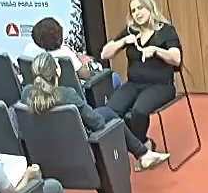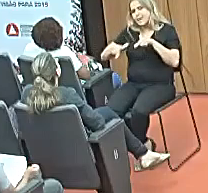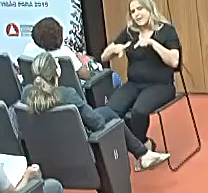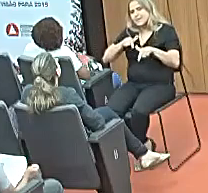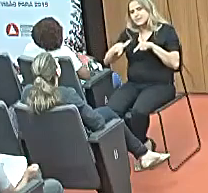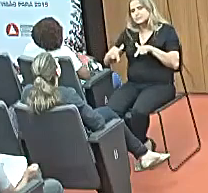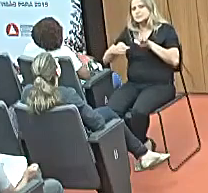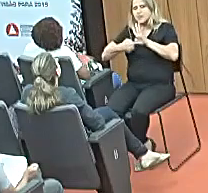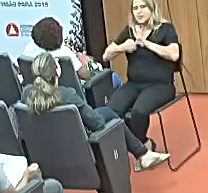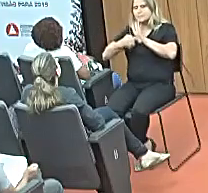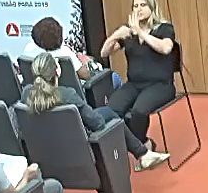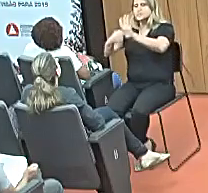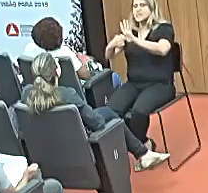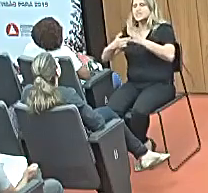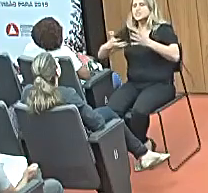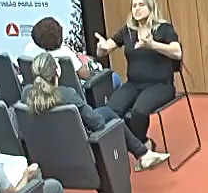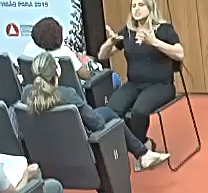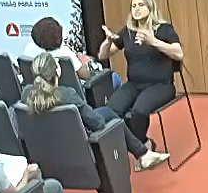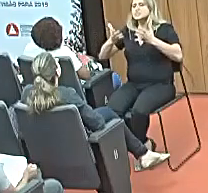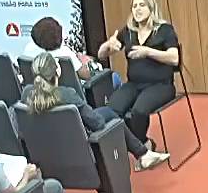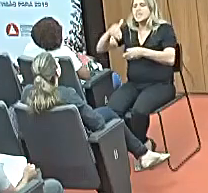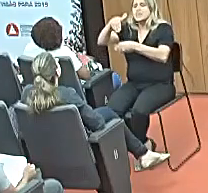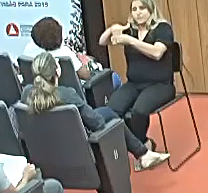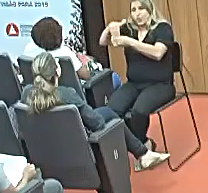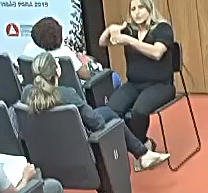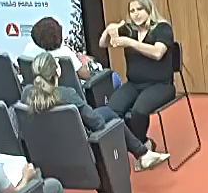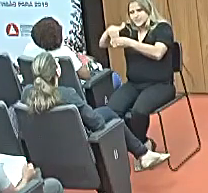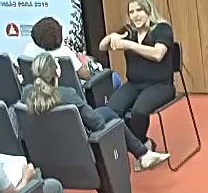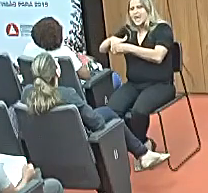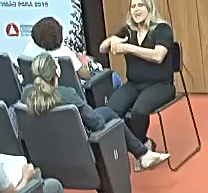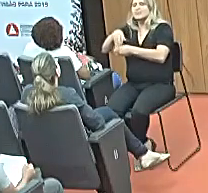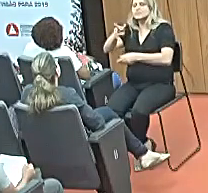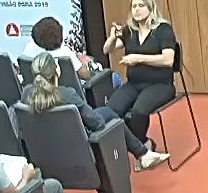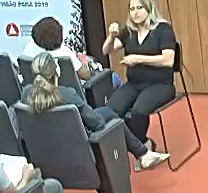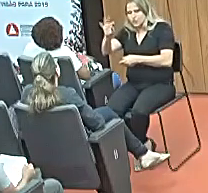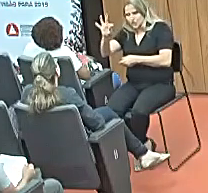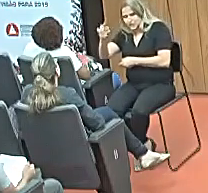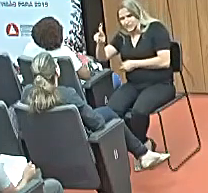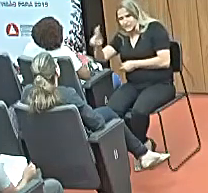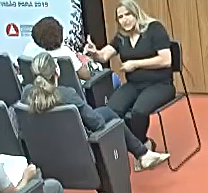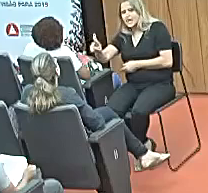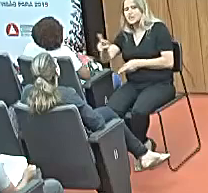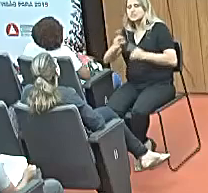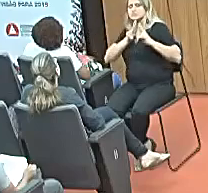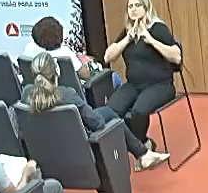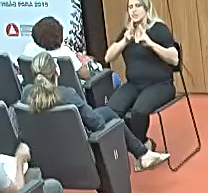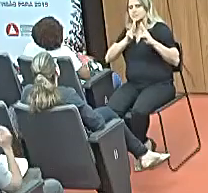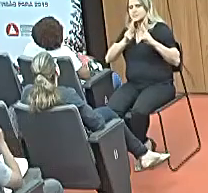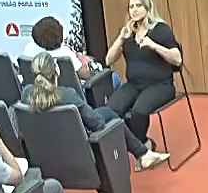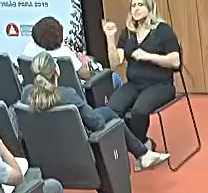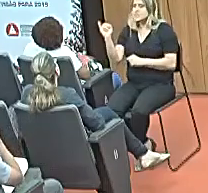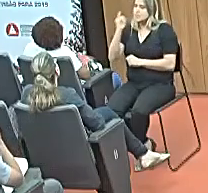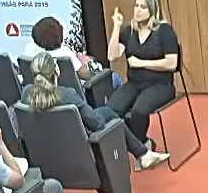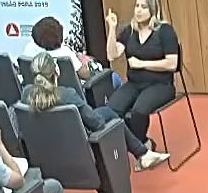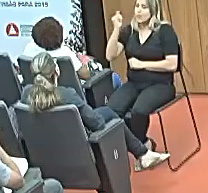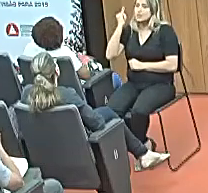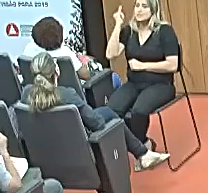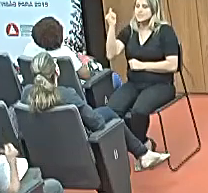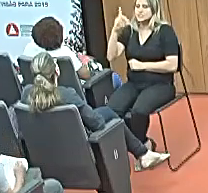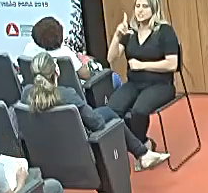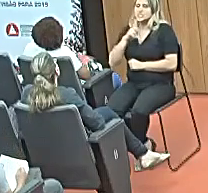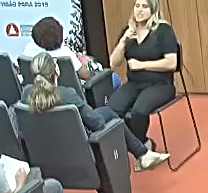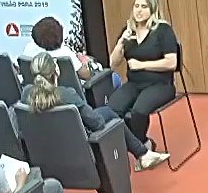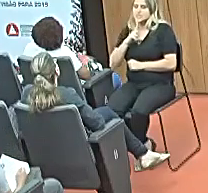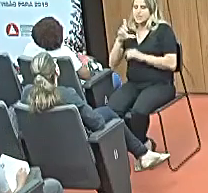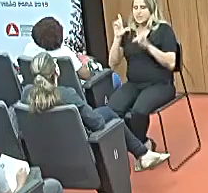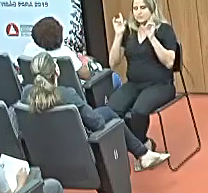como eleitor né que seja votante então é importante que a gente tenha é uma